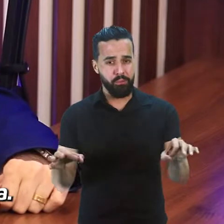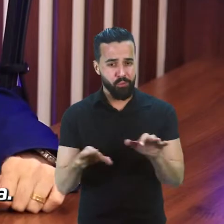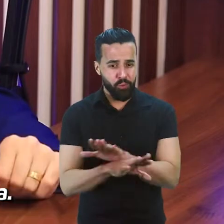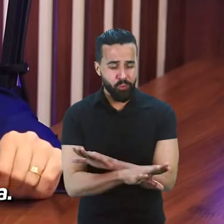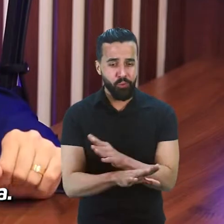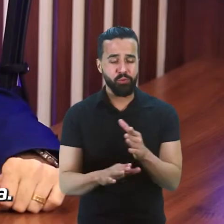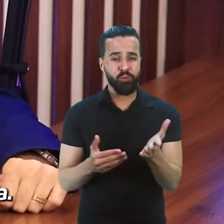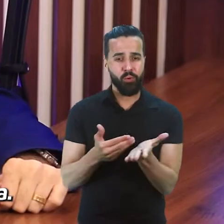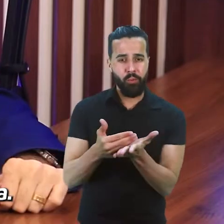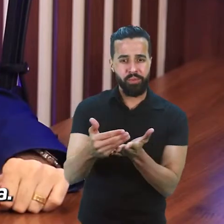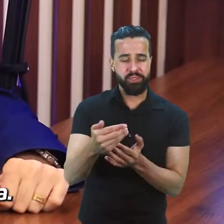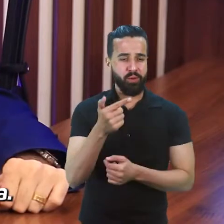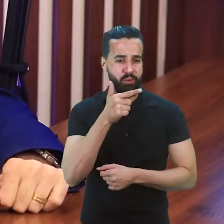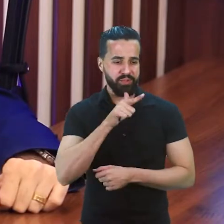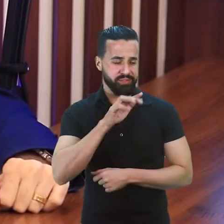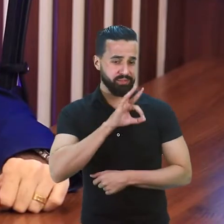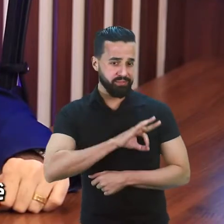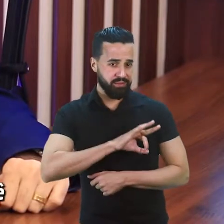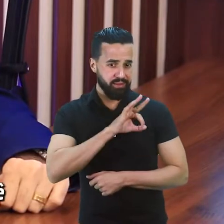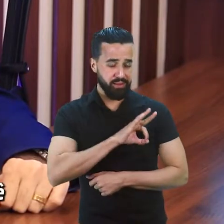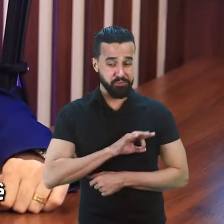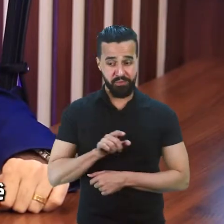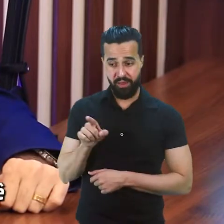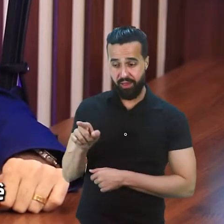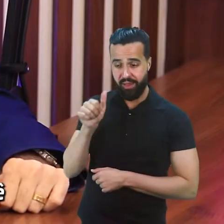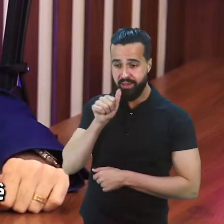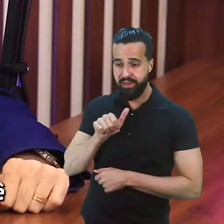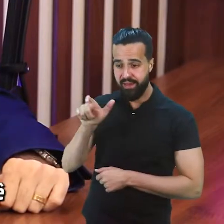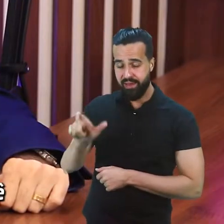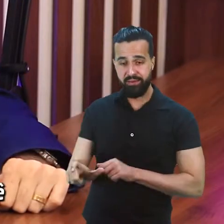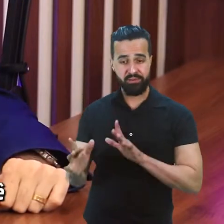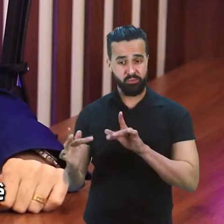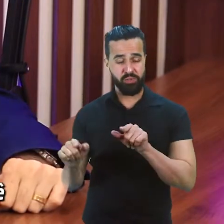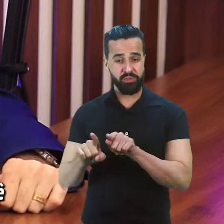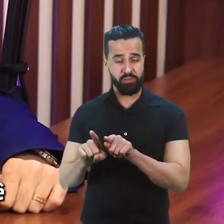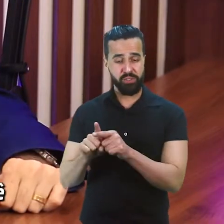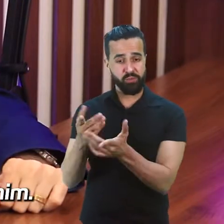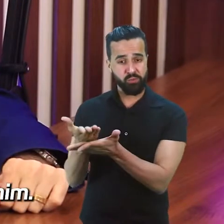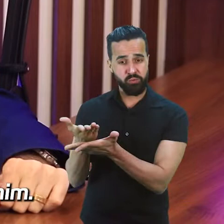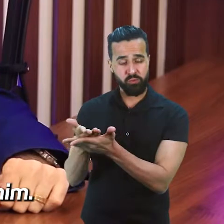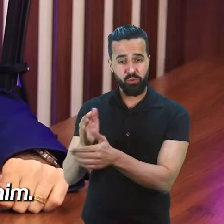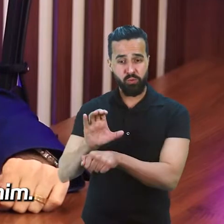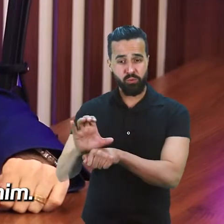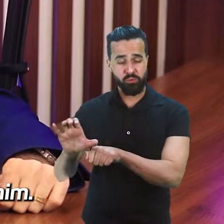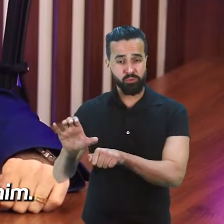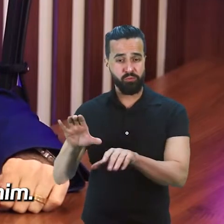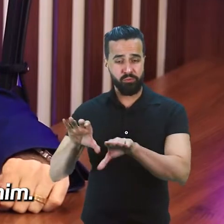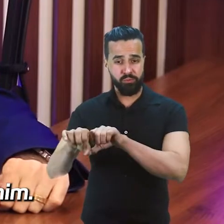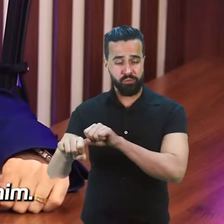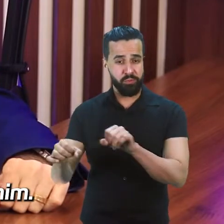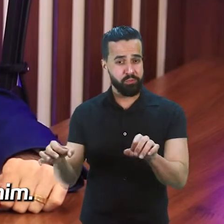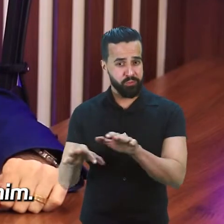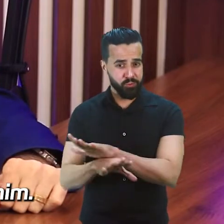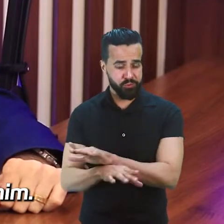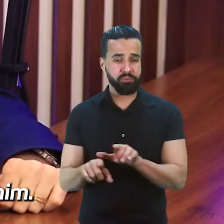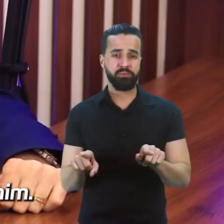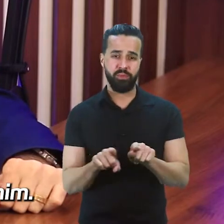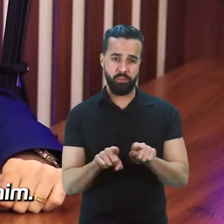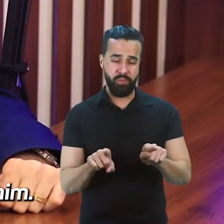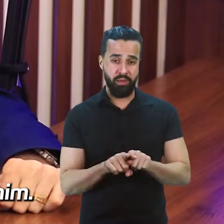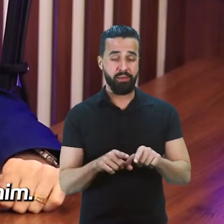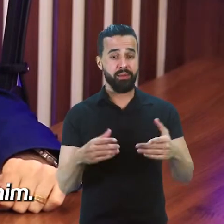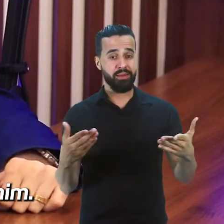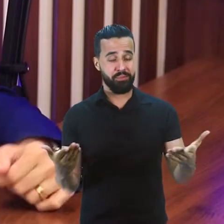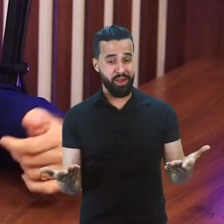a ela também terminar os estudos dela. Mas naquele momento exato ali que você está falando do estágio, realmente era um momento